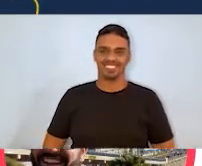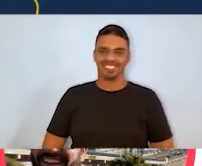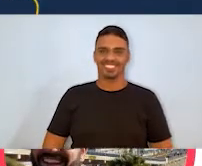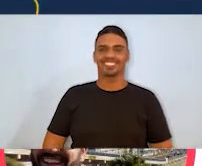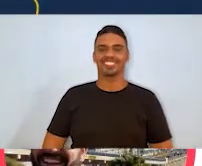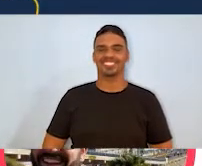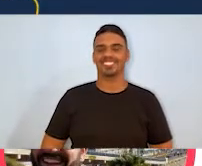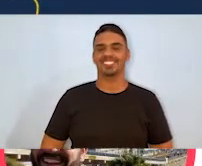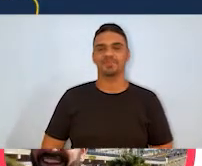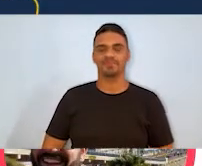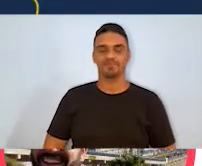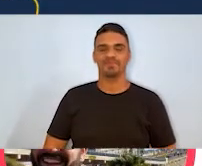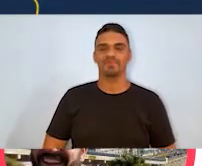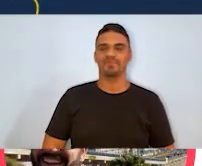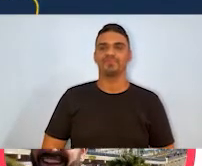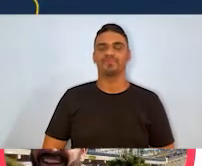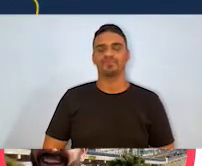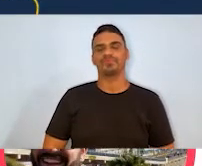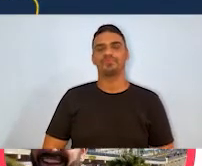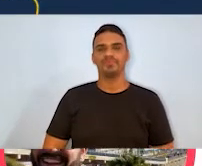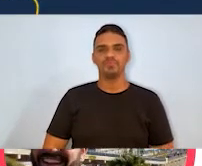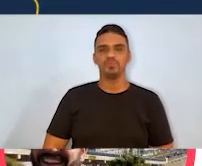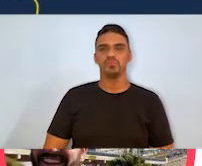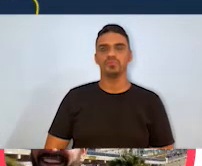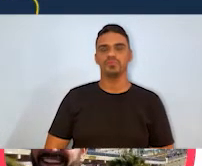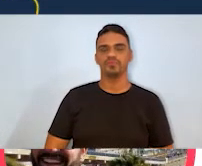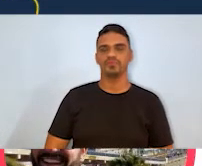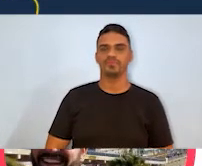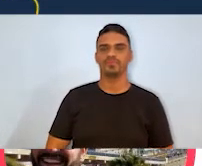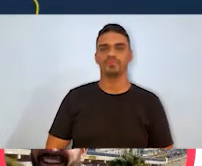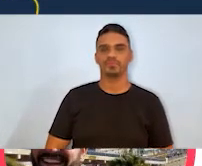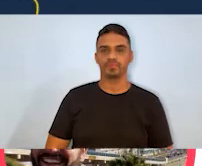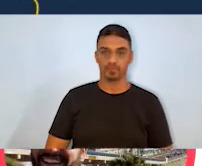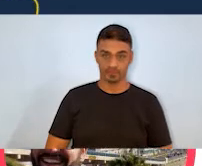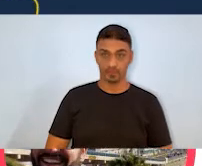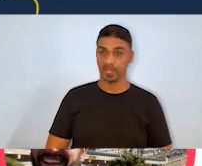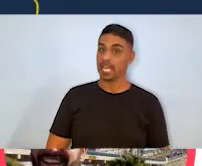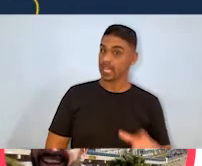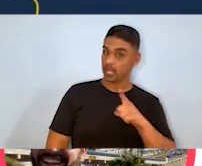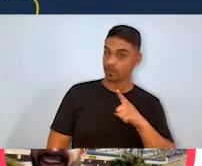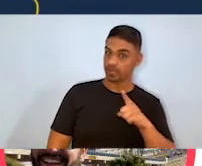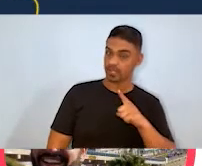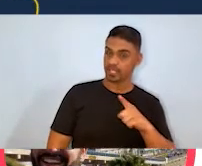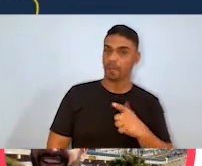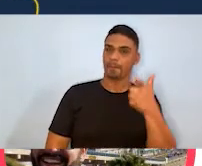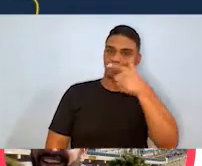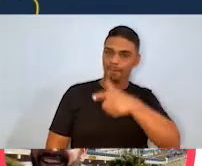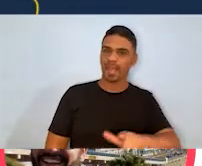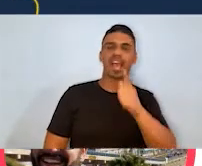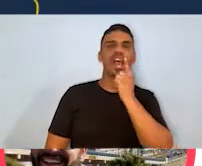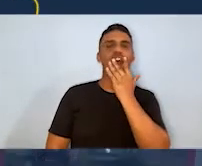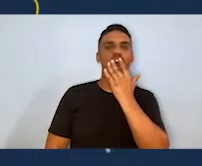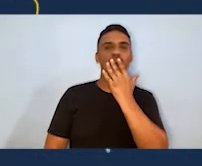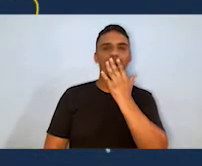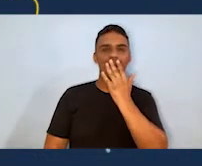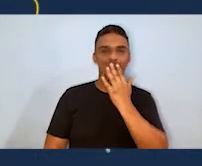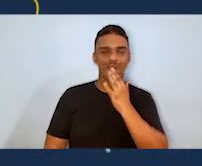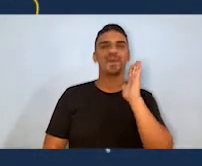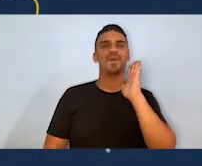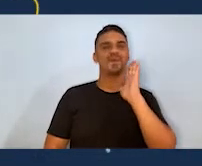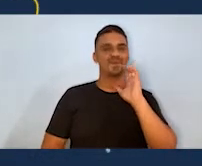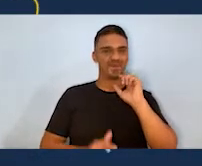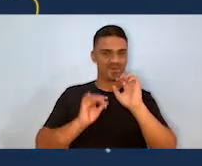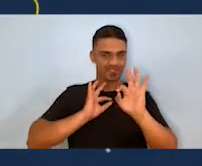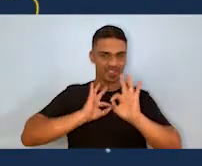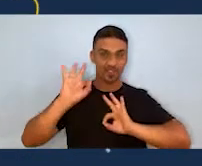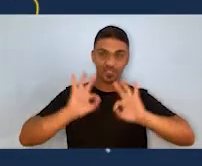Então, tá aqui, corrigir aqui que eu errei, pronto. Então, aqui a gente já tem com mais uma corzinha, a gente já fez. E